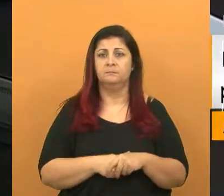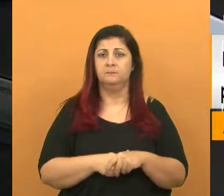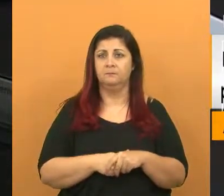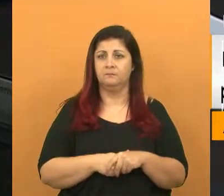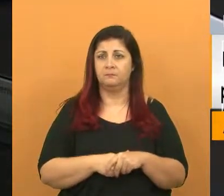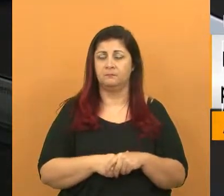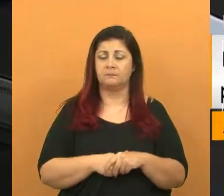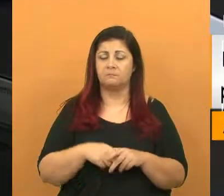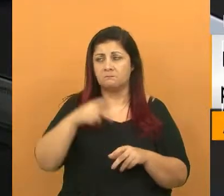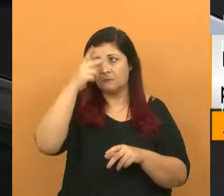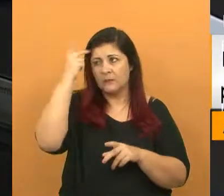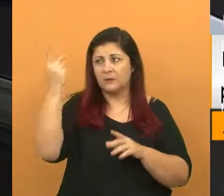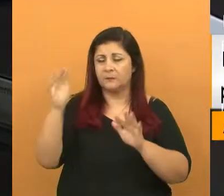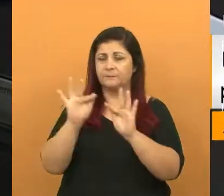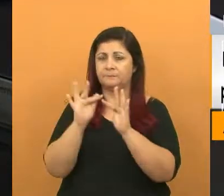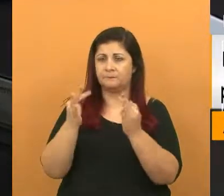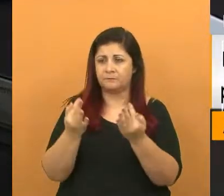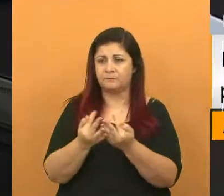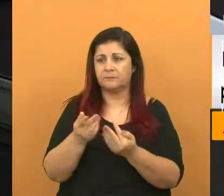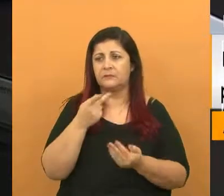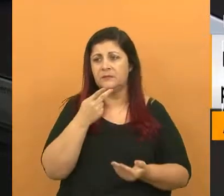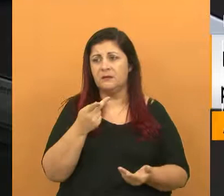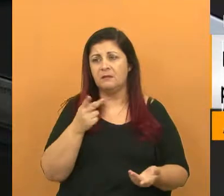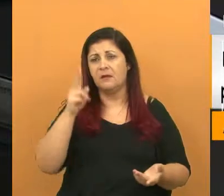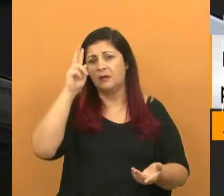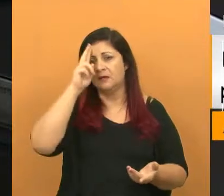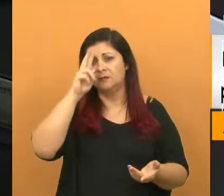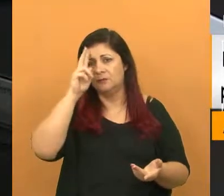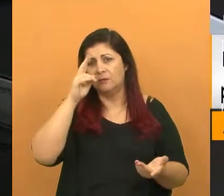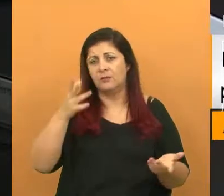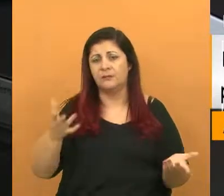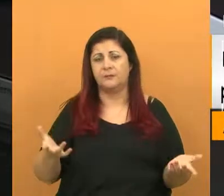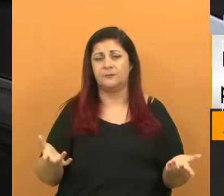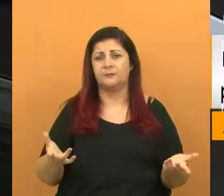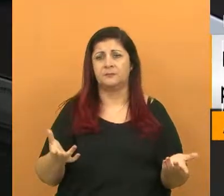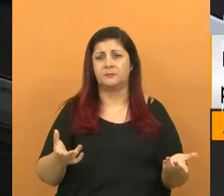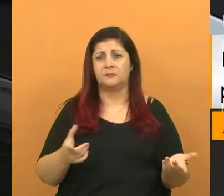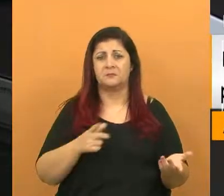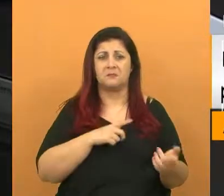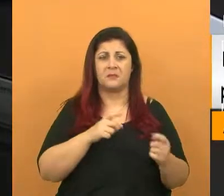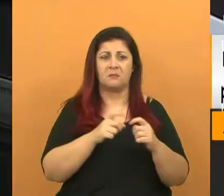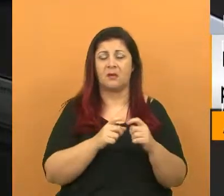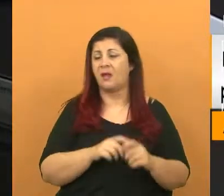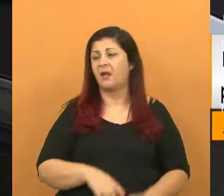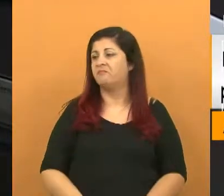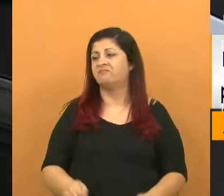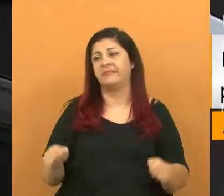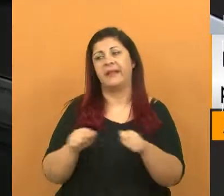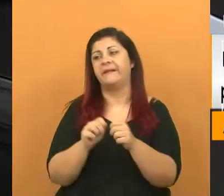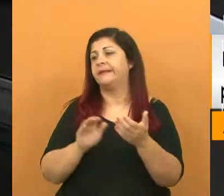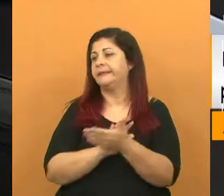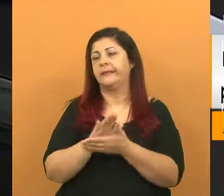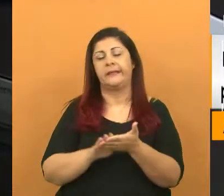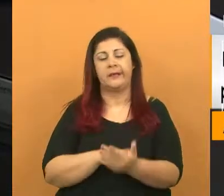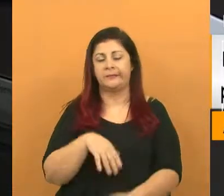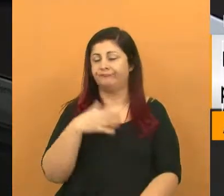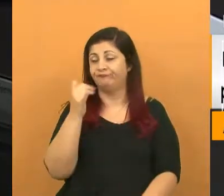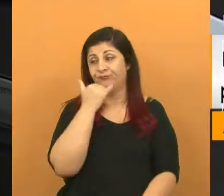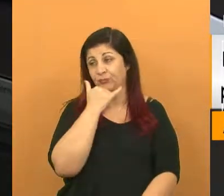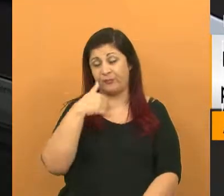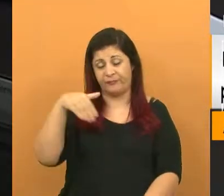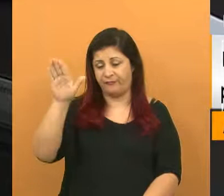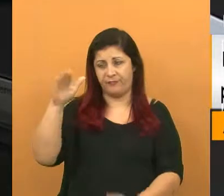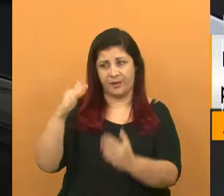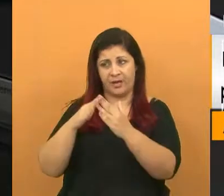de familiares que contam que até alguns profissionais dizem, olha, não tem mais o que fazer, tem que levar para